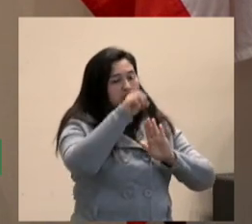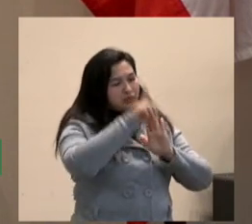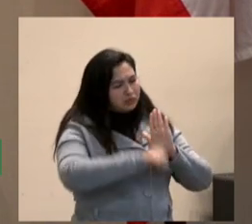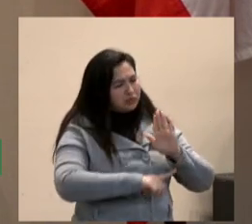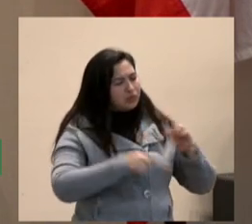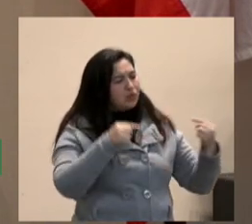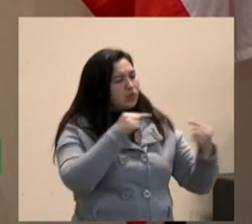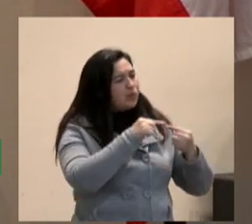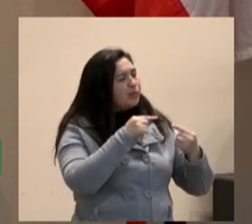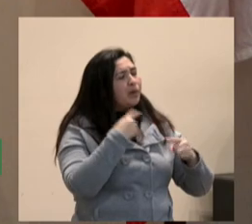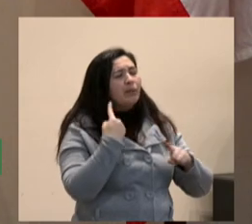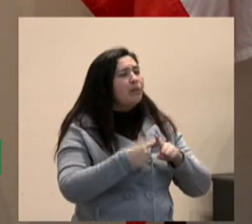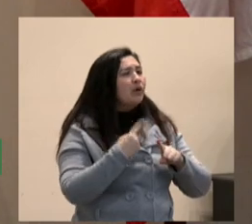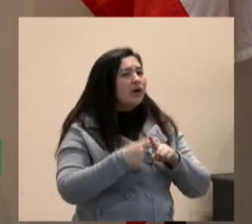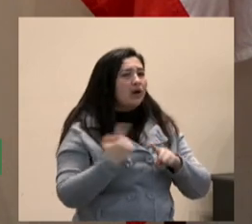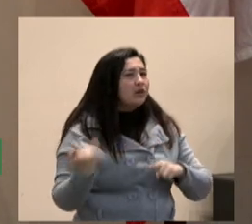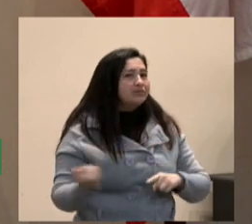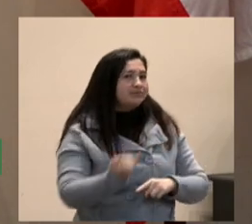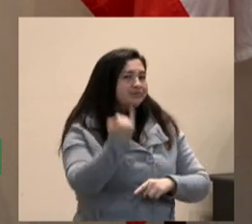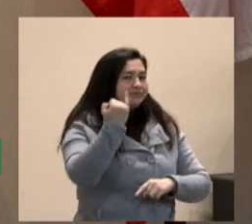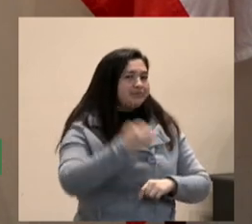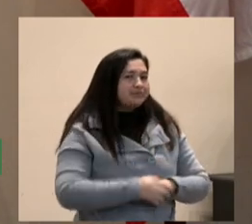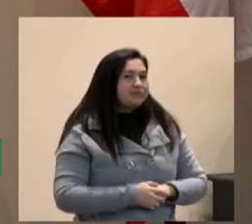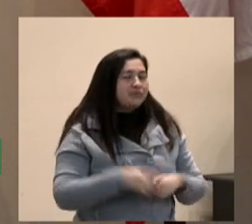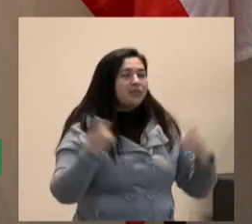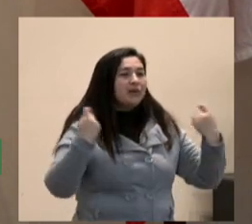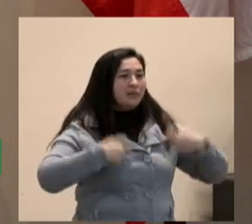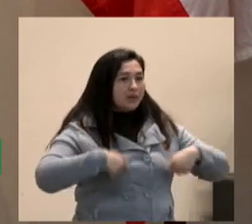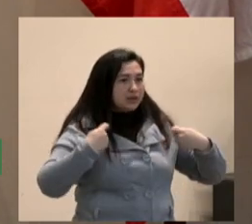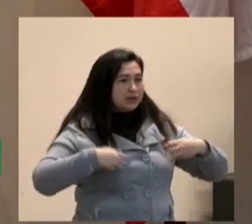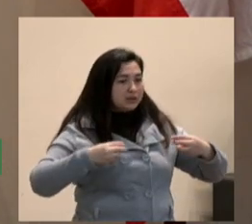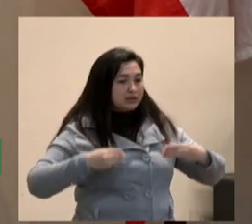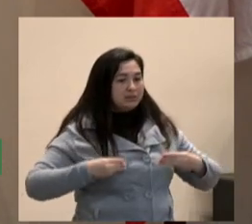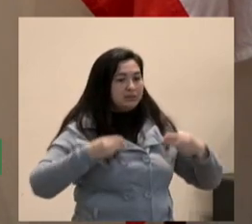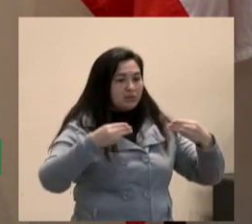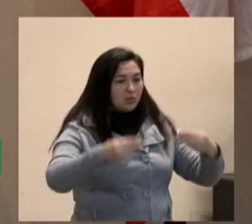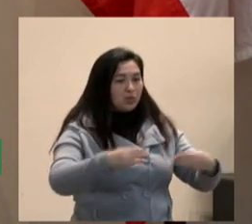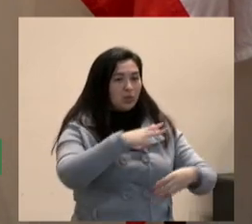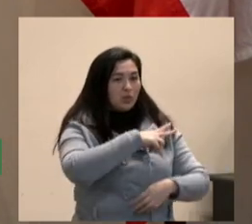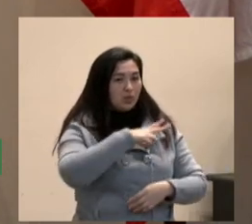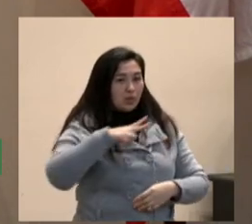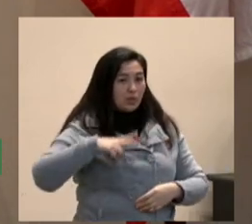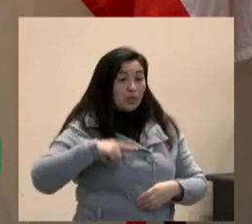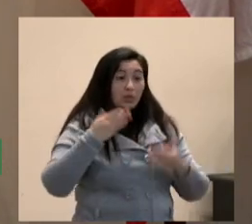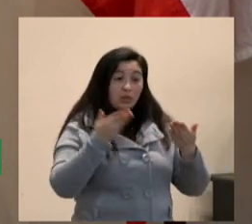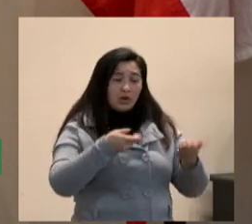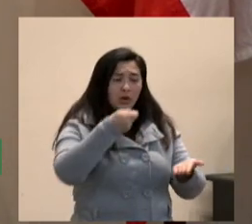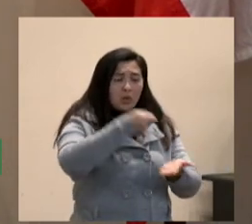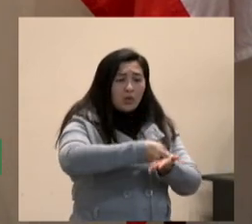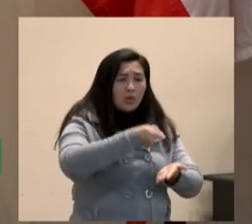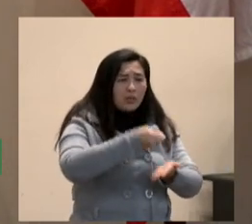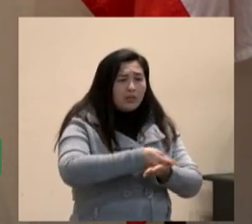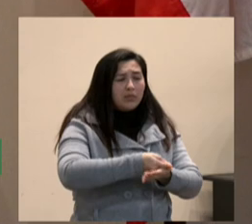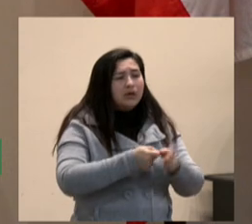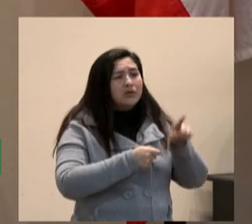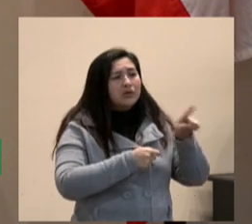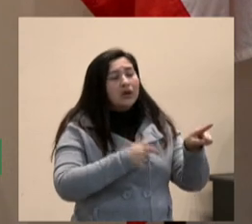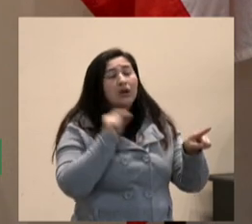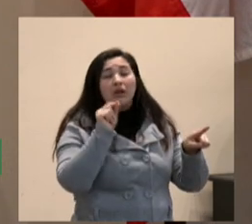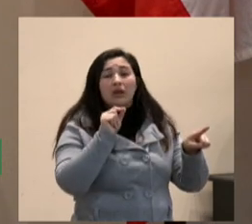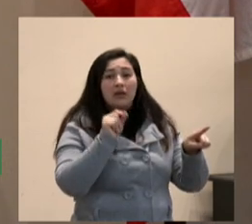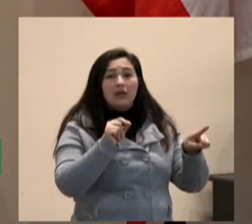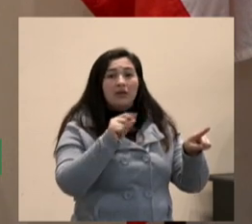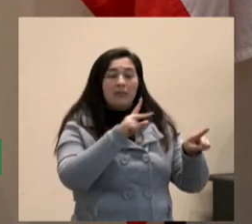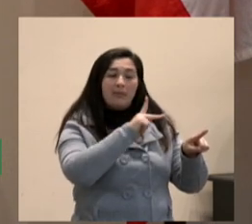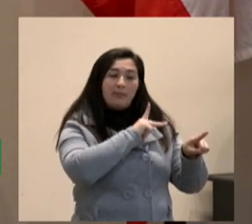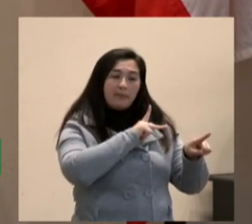que que isso é importante? Porque nós precisamos do Ministério Público cobrando dos prefeitos e dos governadores